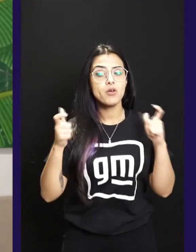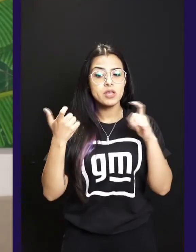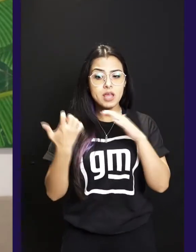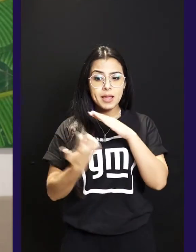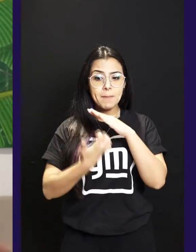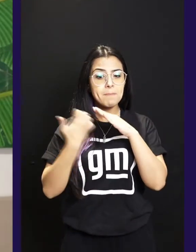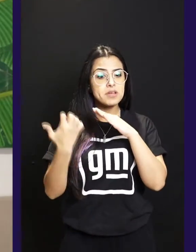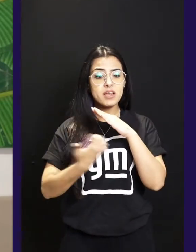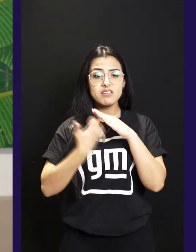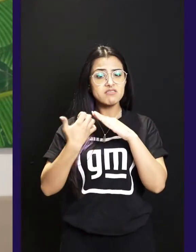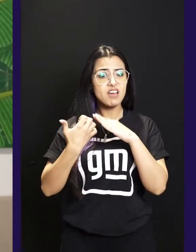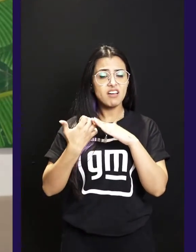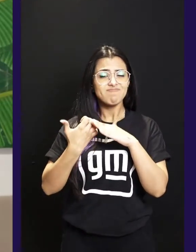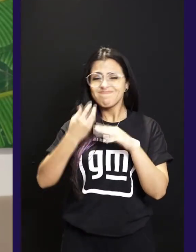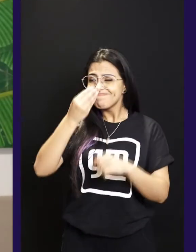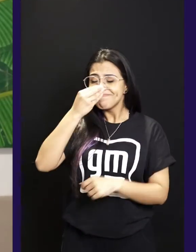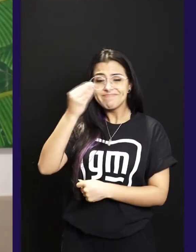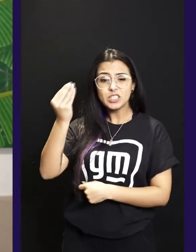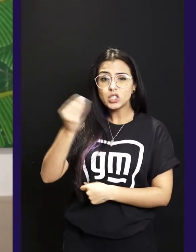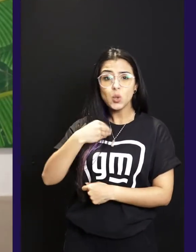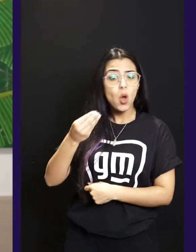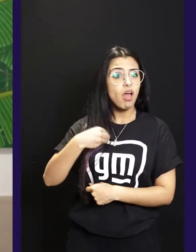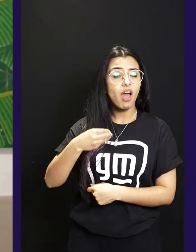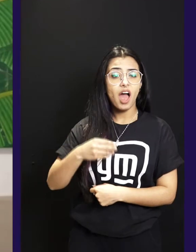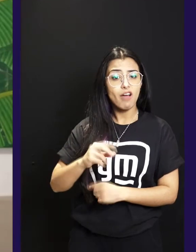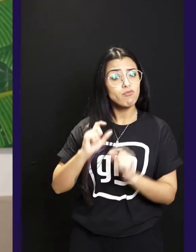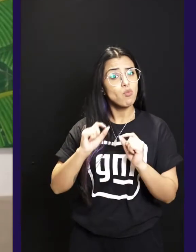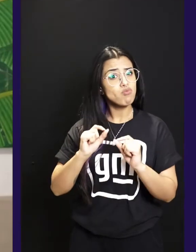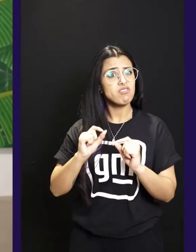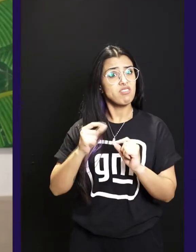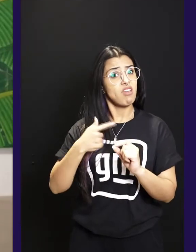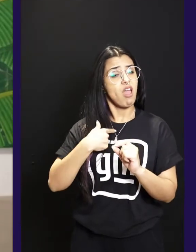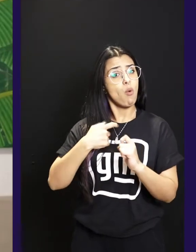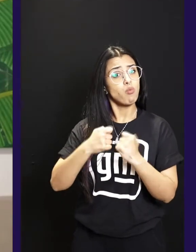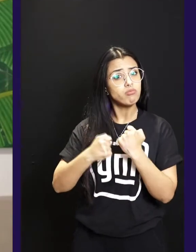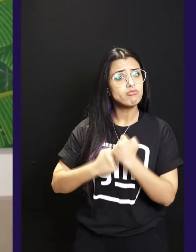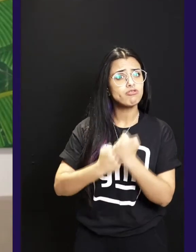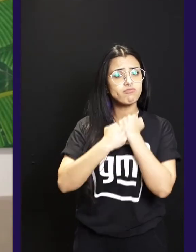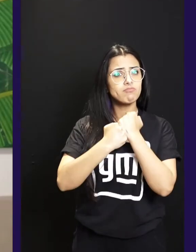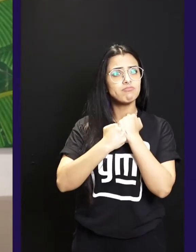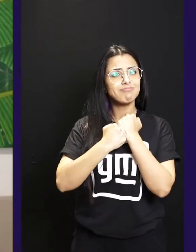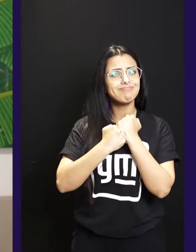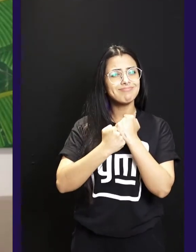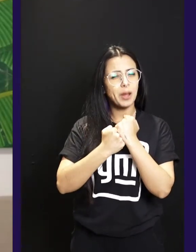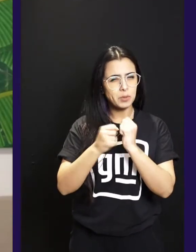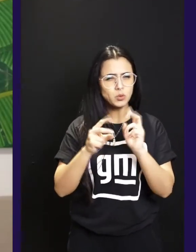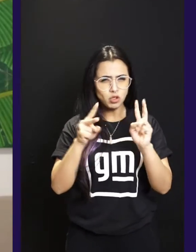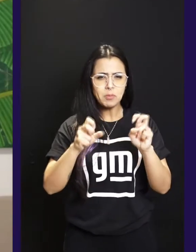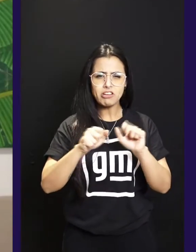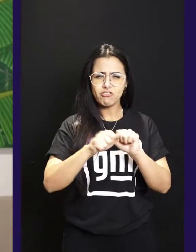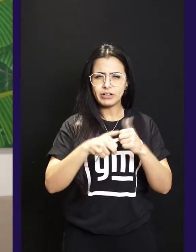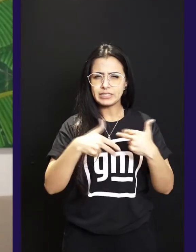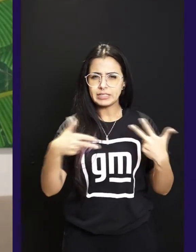naquilo que eu estava defendendo, não via valor na diversidade, na inclusão. E aí eu estou falando de 2017,